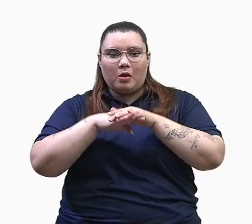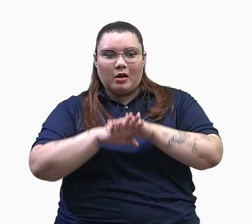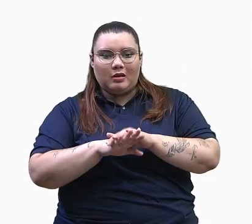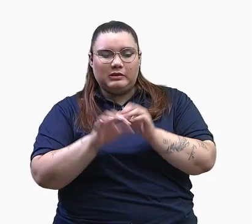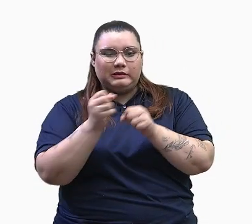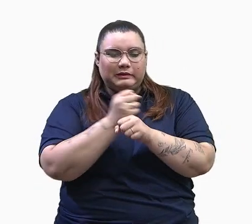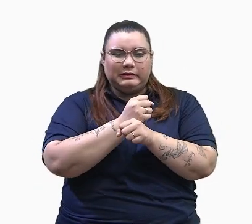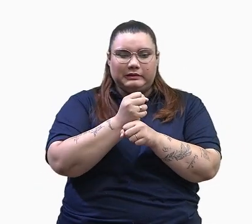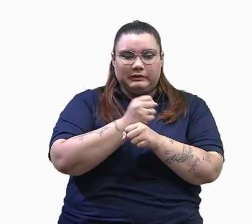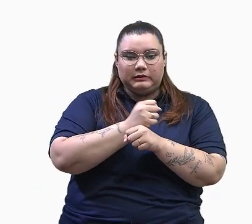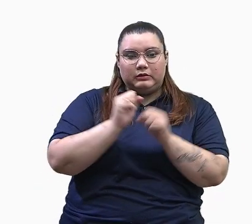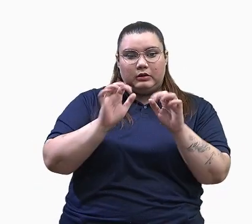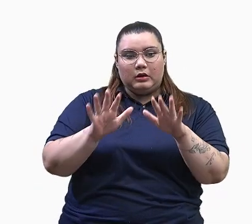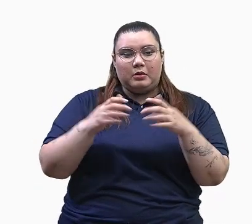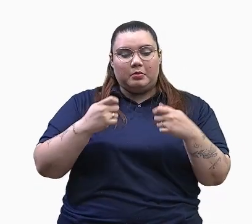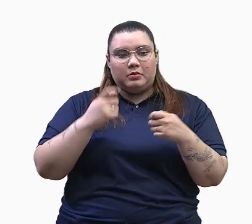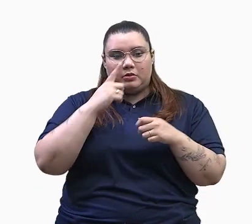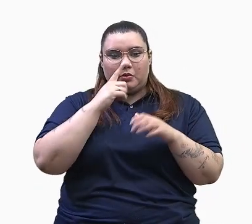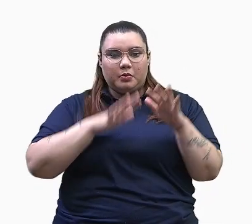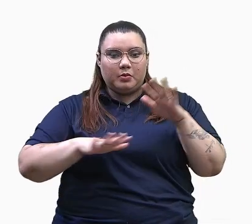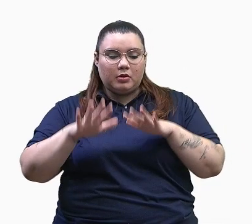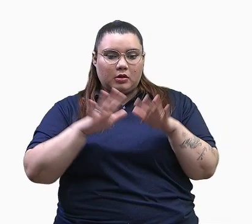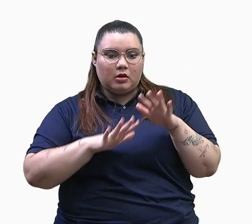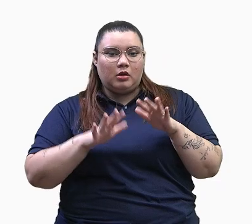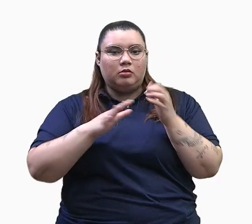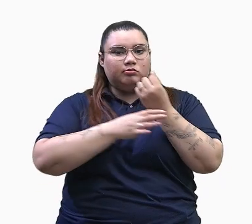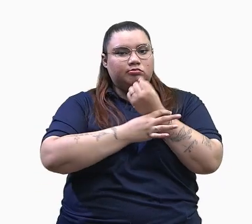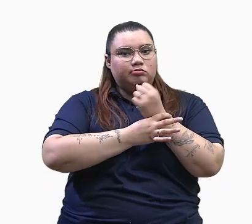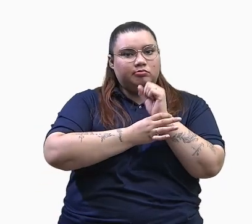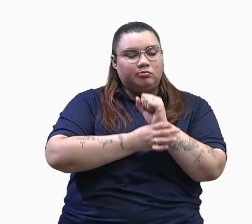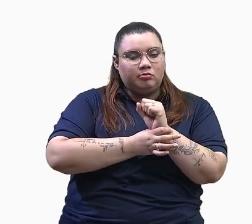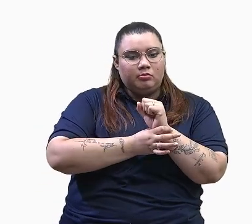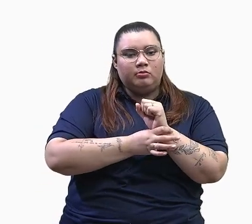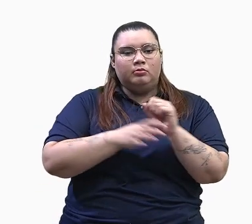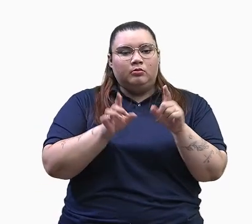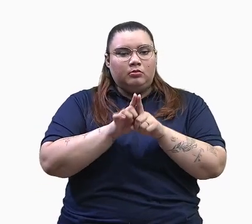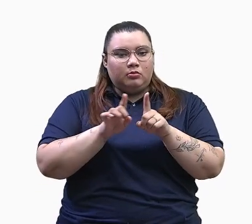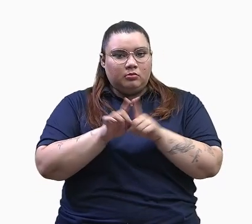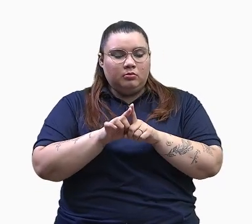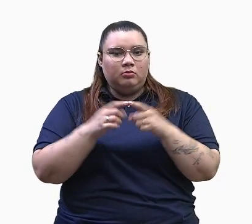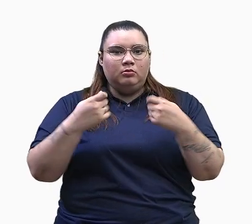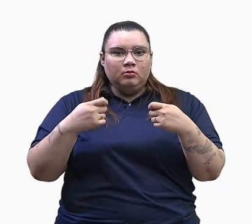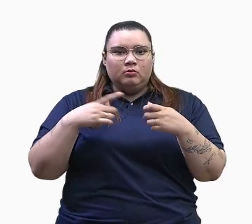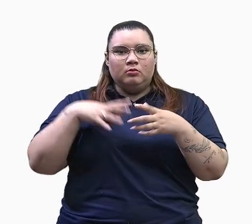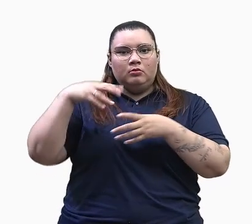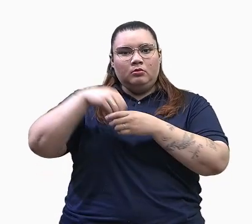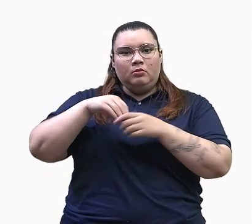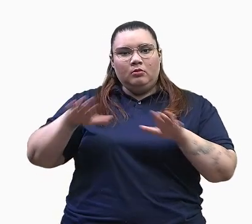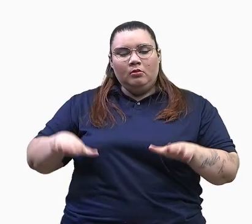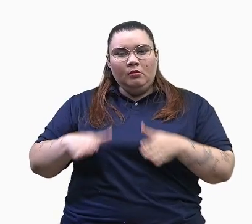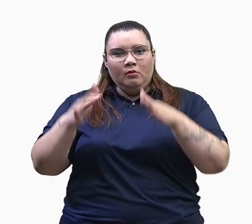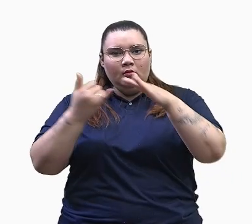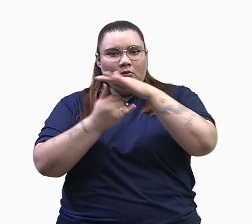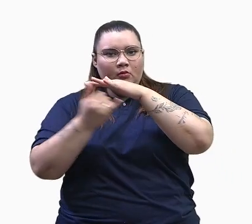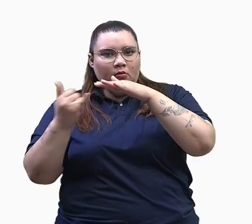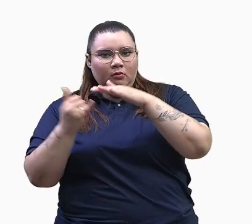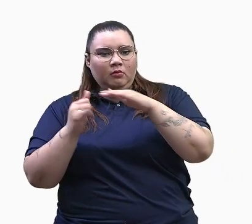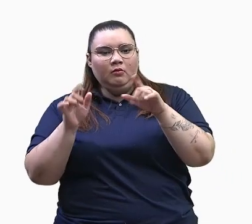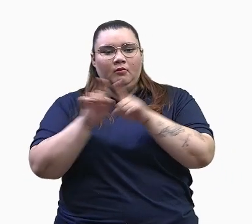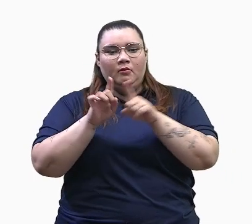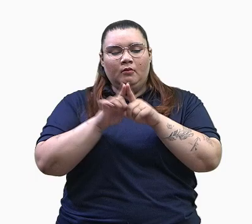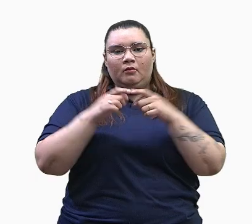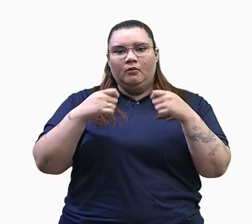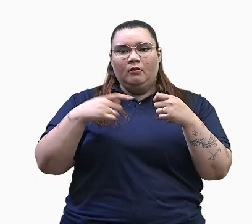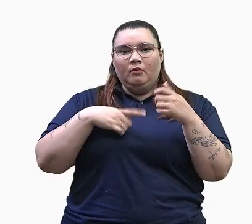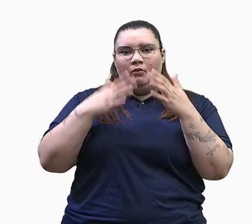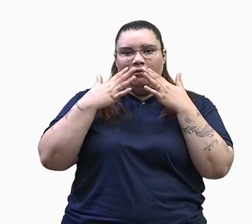com a segurança que a gente precisa obter ali nas usinas, eles também precisam ser tomados com